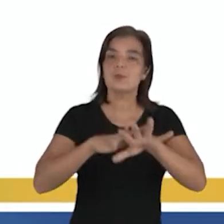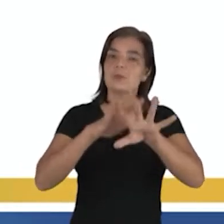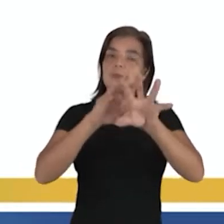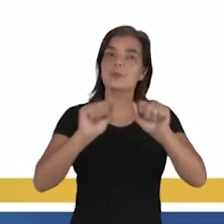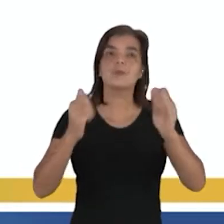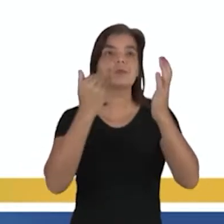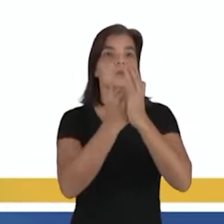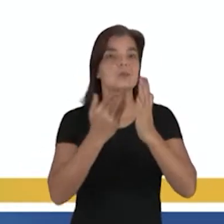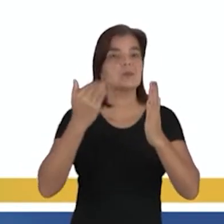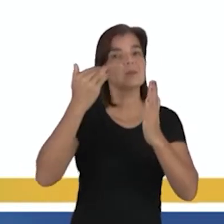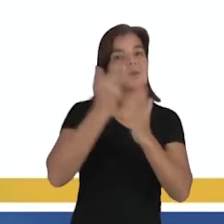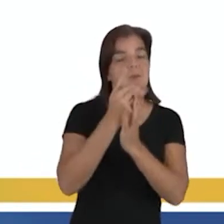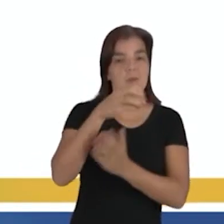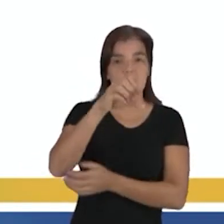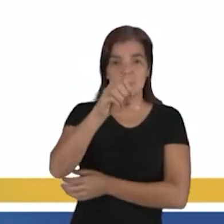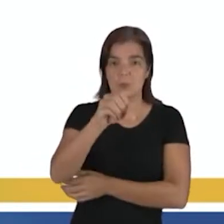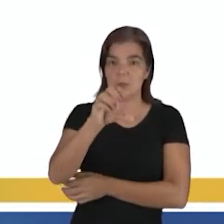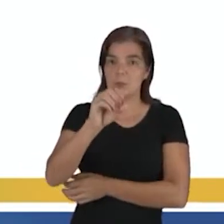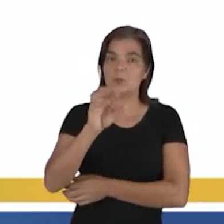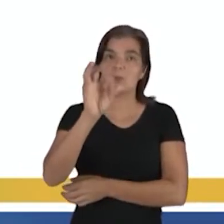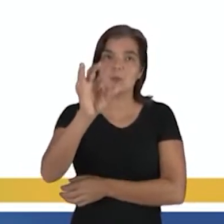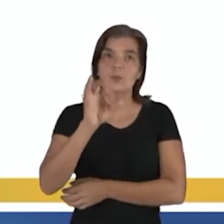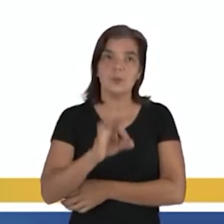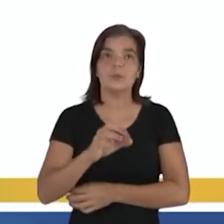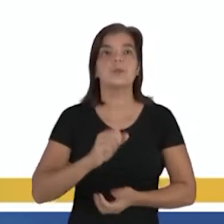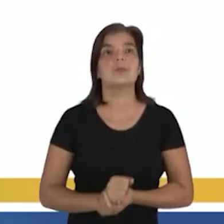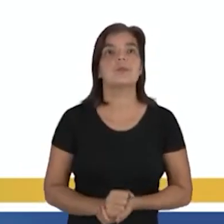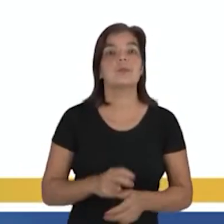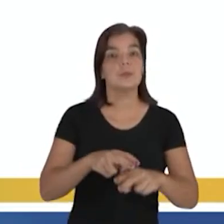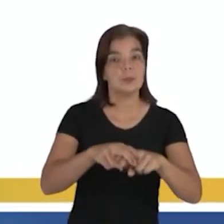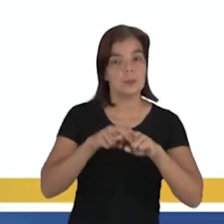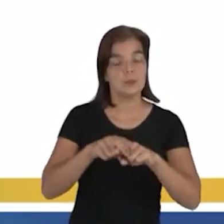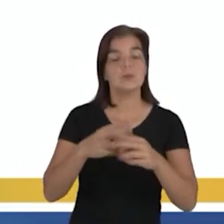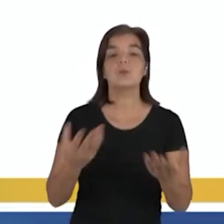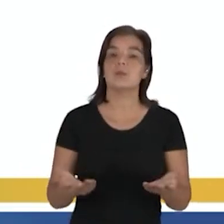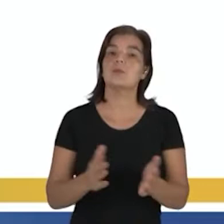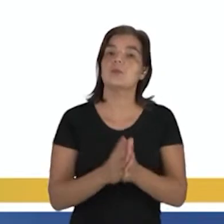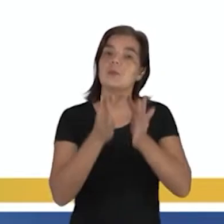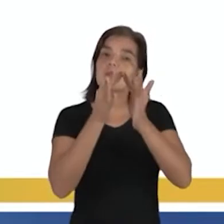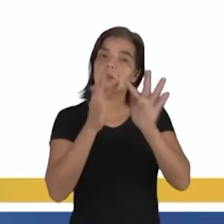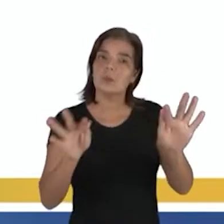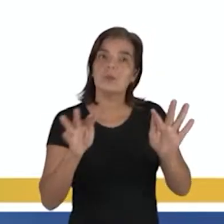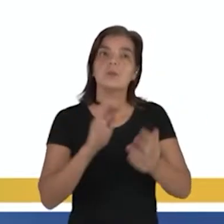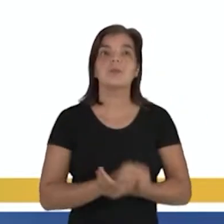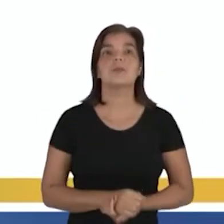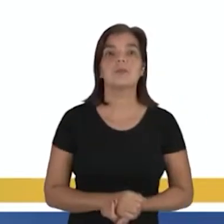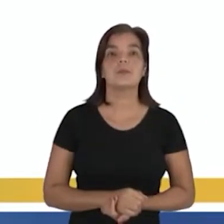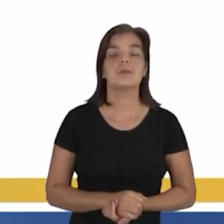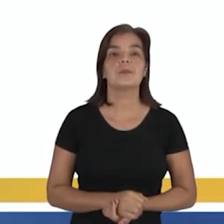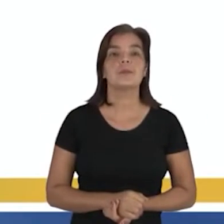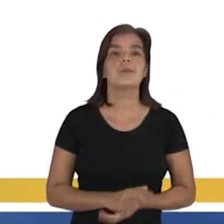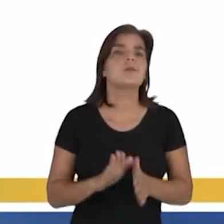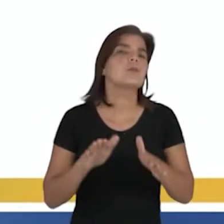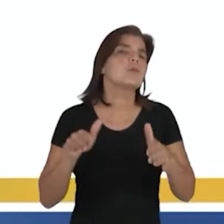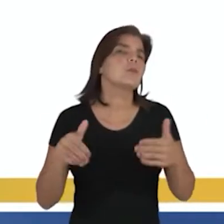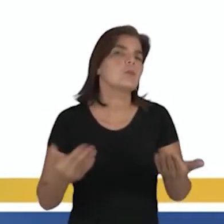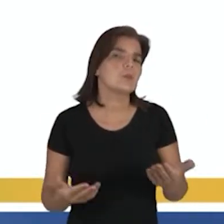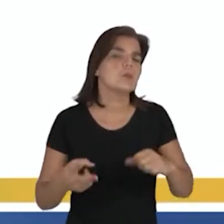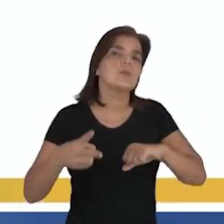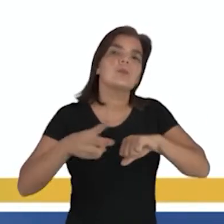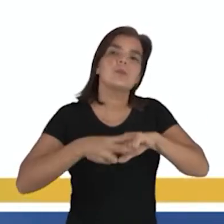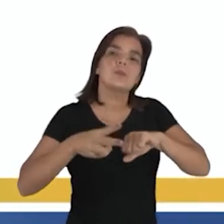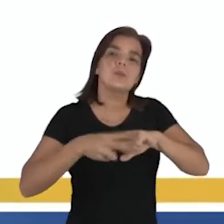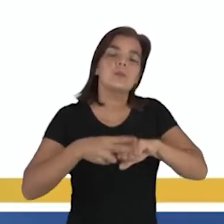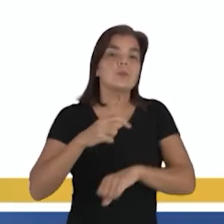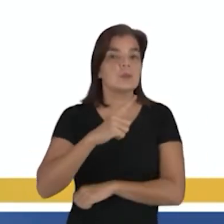de cura ultrapassa os 90%. Olhem essa frase destacada. Qual é a forma